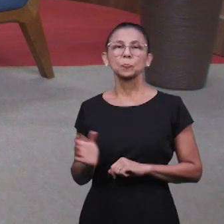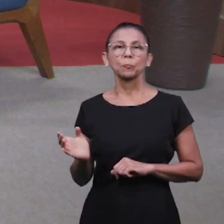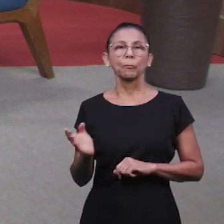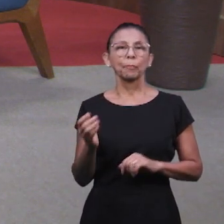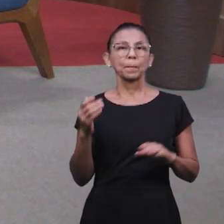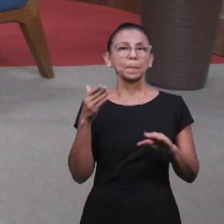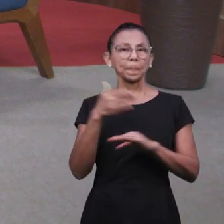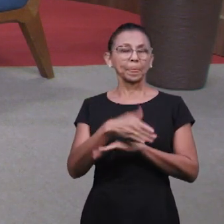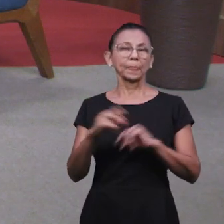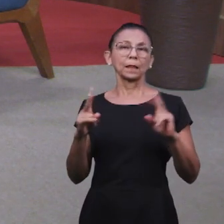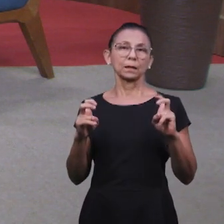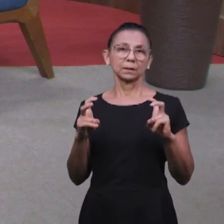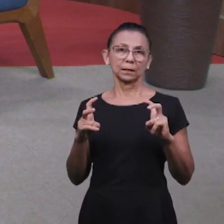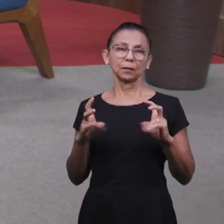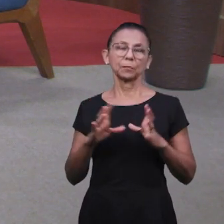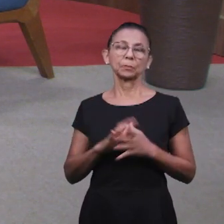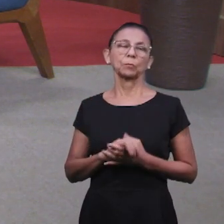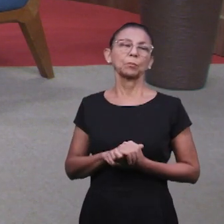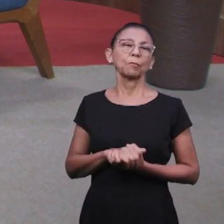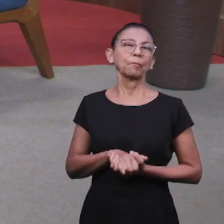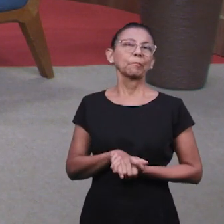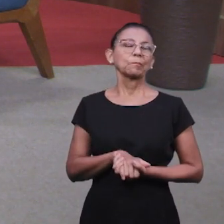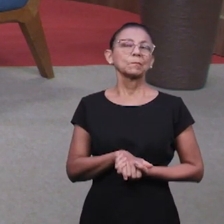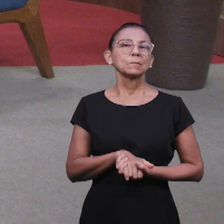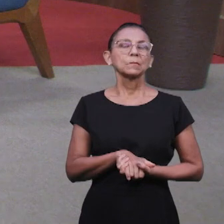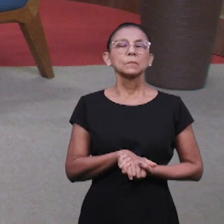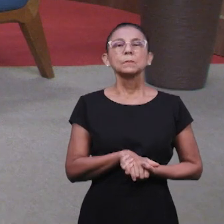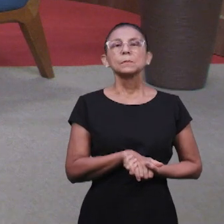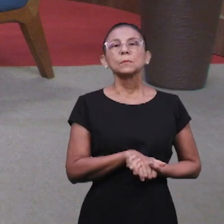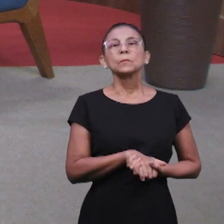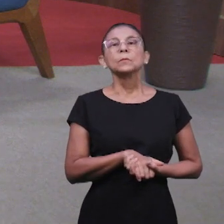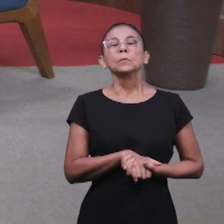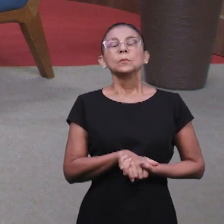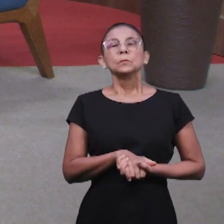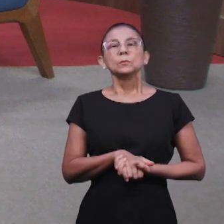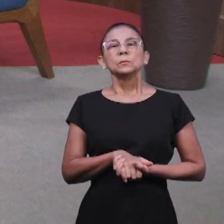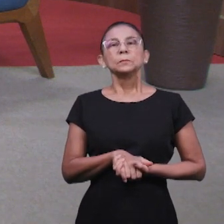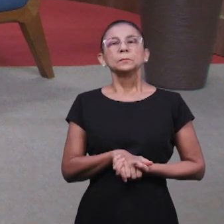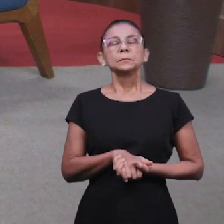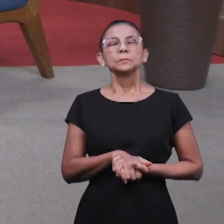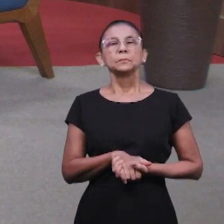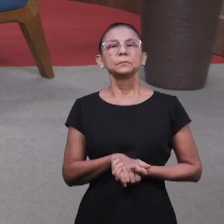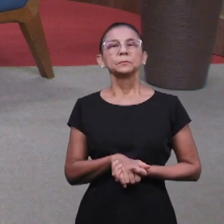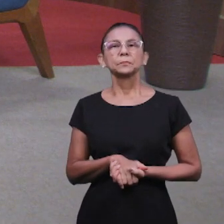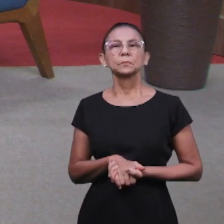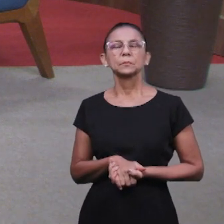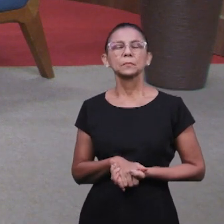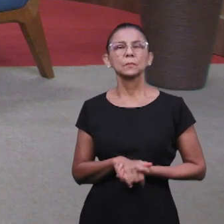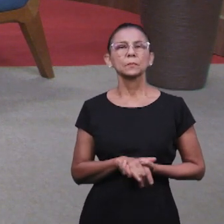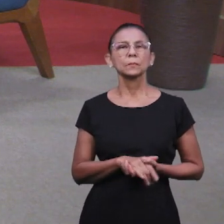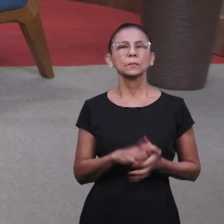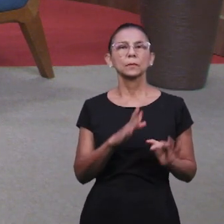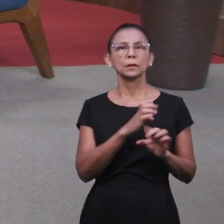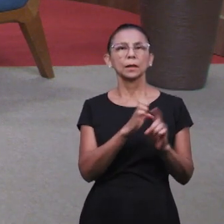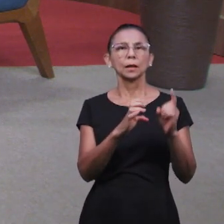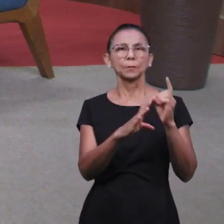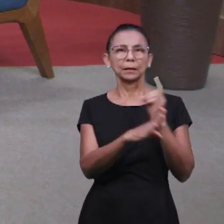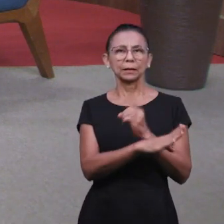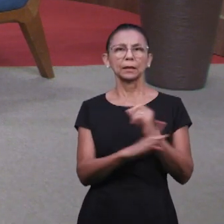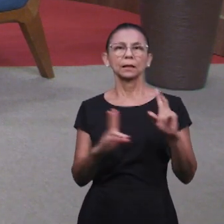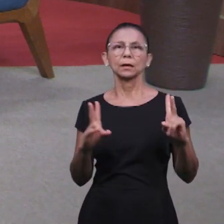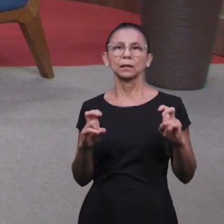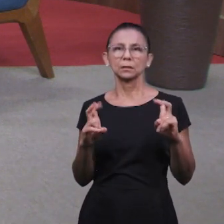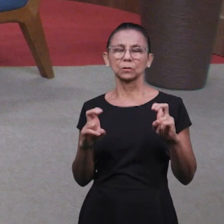entrar então no tema hoje do quadro Lições do Manaim. E nós temos abordado na Escola Bíblica Dominical